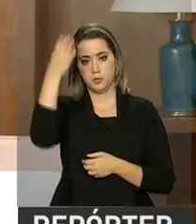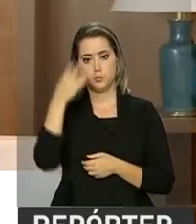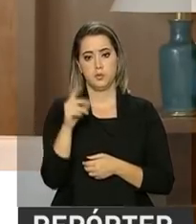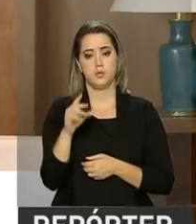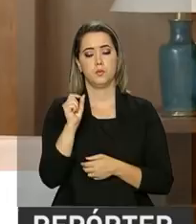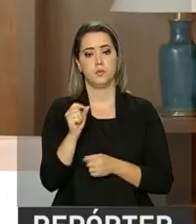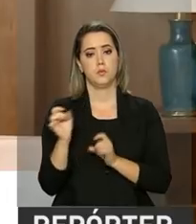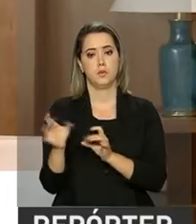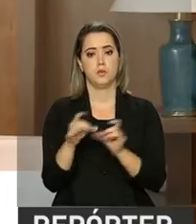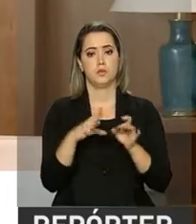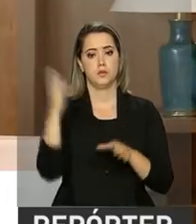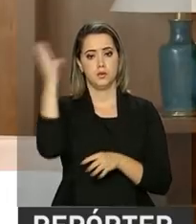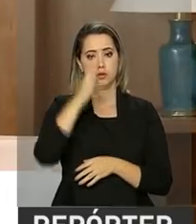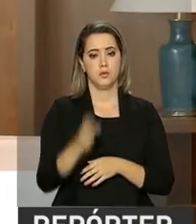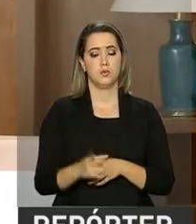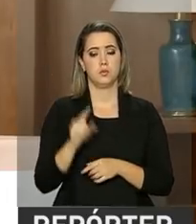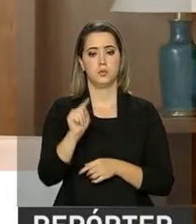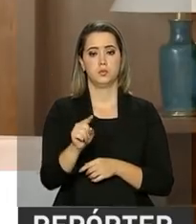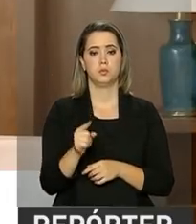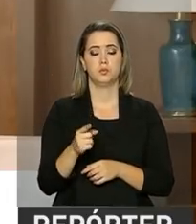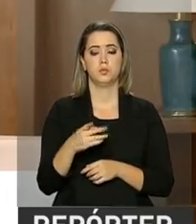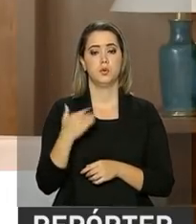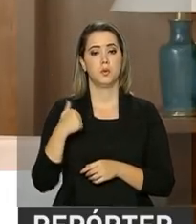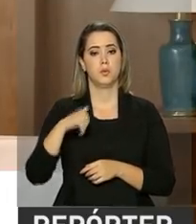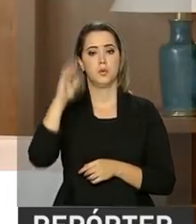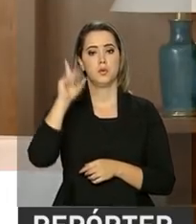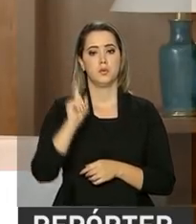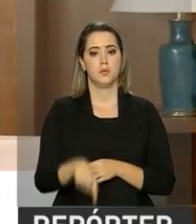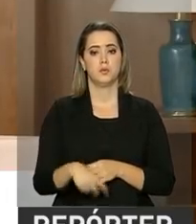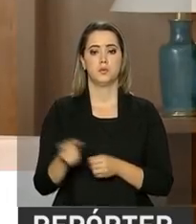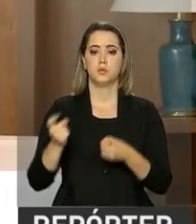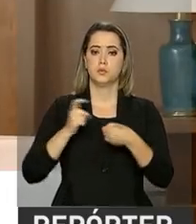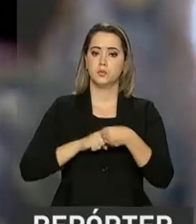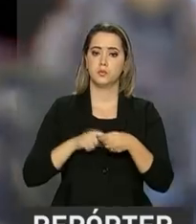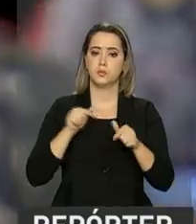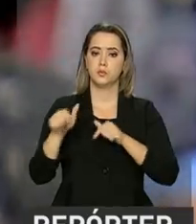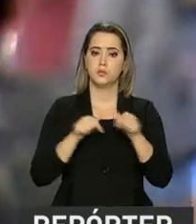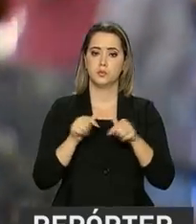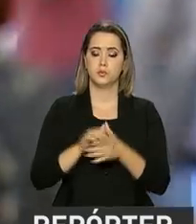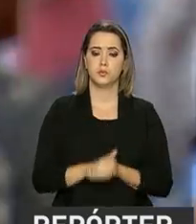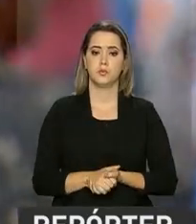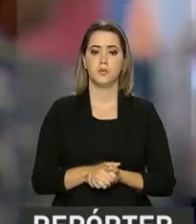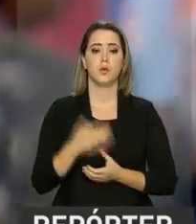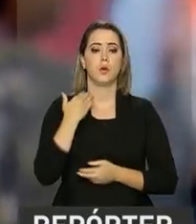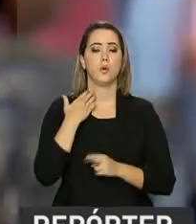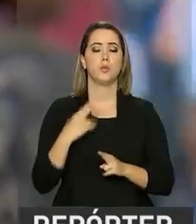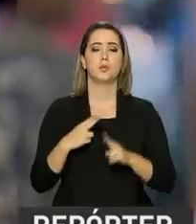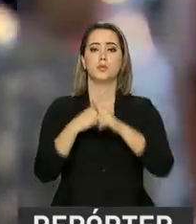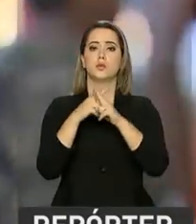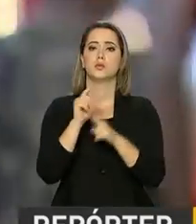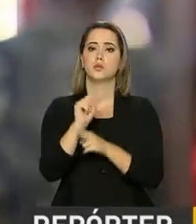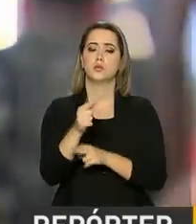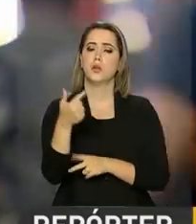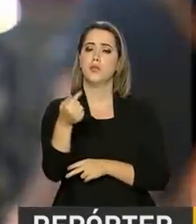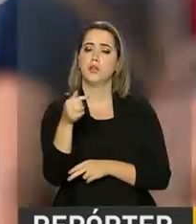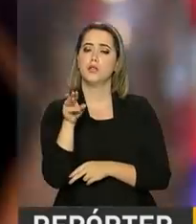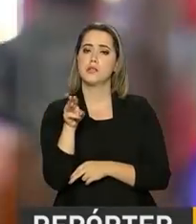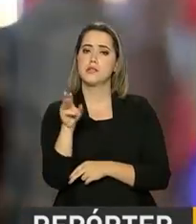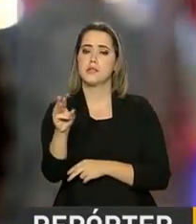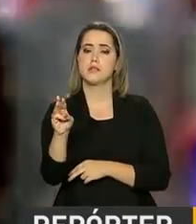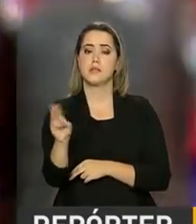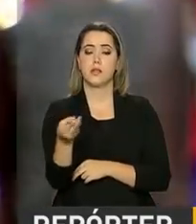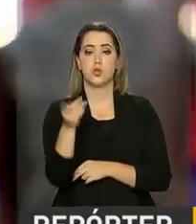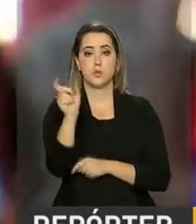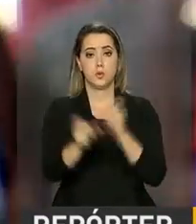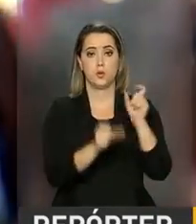fator para as vendas no Brasil. Esse fator mais importante para o comércio é a volta do emprego. Segundo a Caixa Econômica Federal, 7 milhões e meio